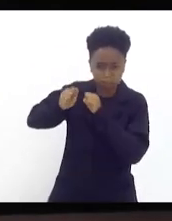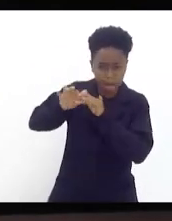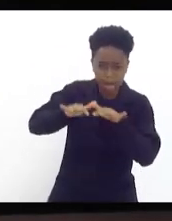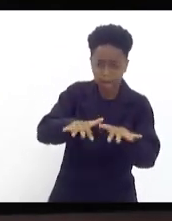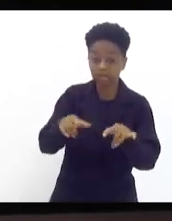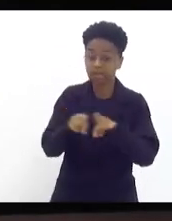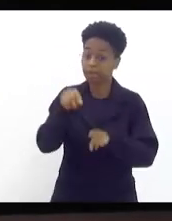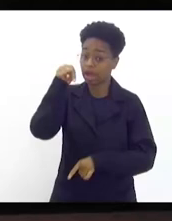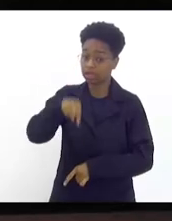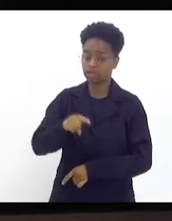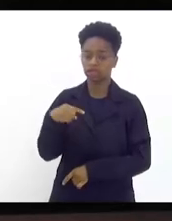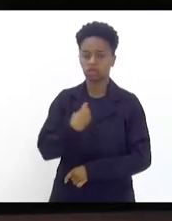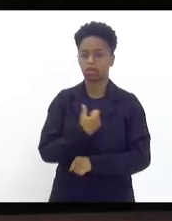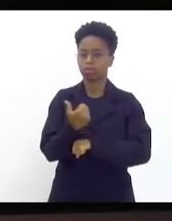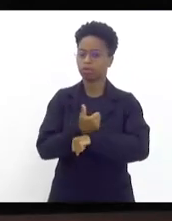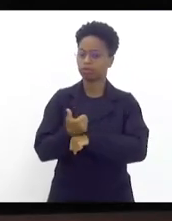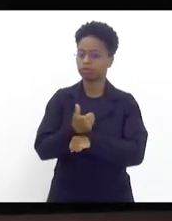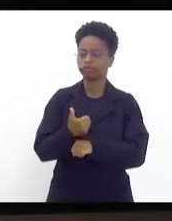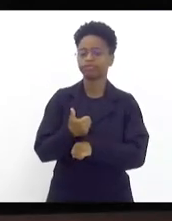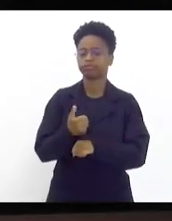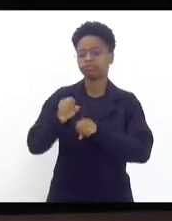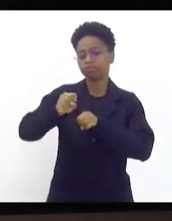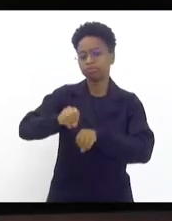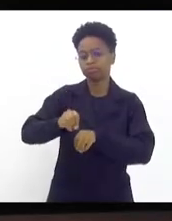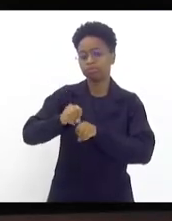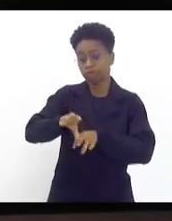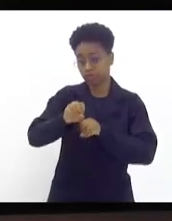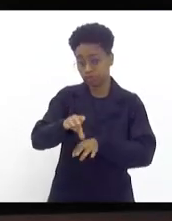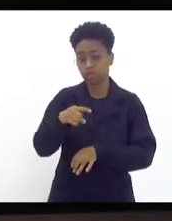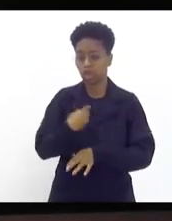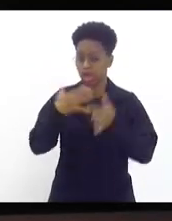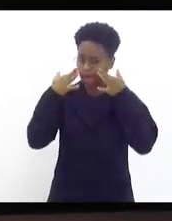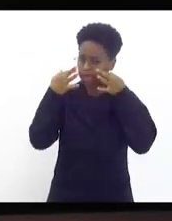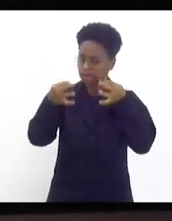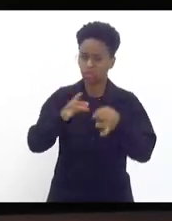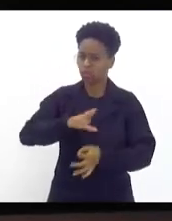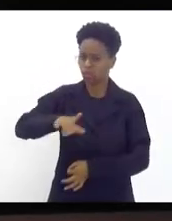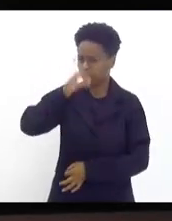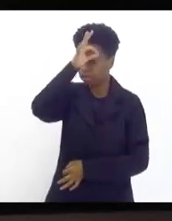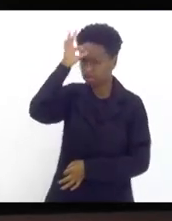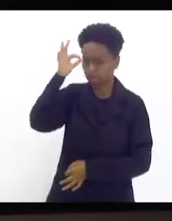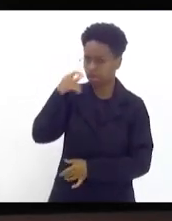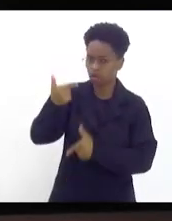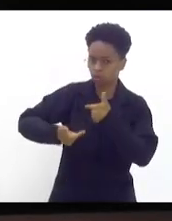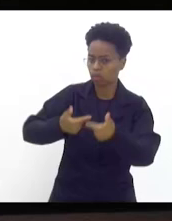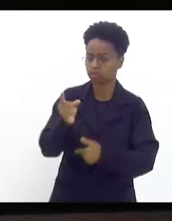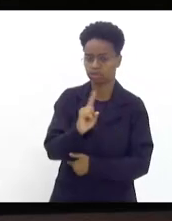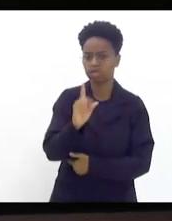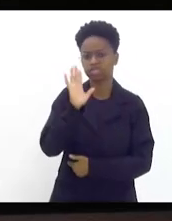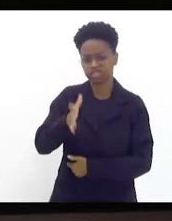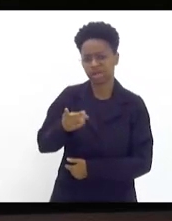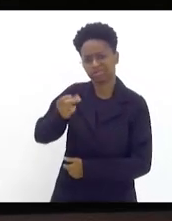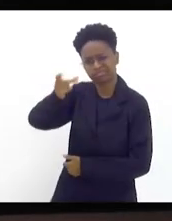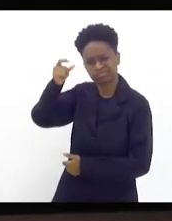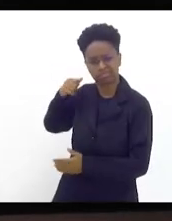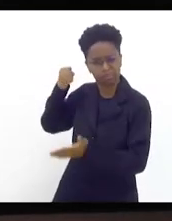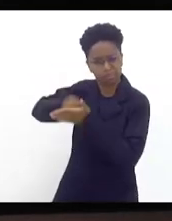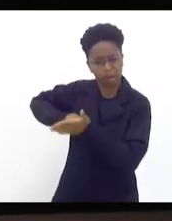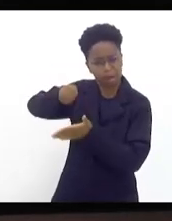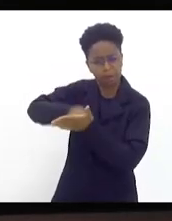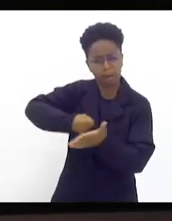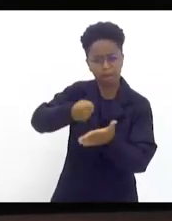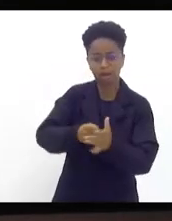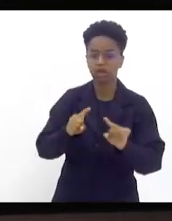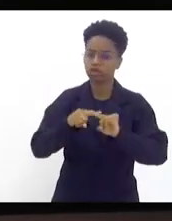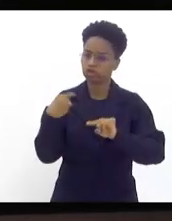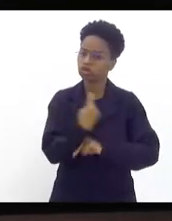nós profissionais da educação estamos muito atentos muitos atento nós não estamos em genos nessa luta essa luta vem de muito tempo e a gente está